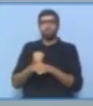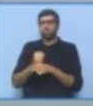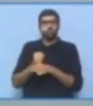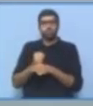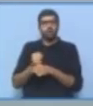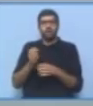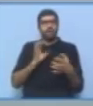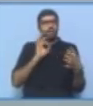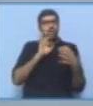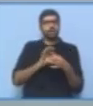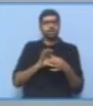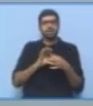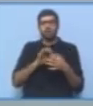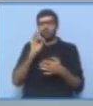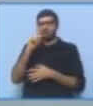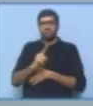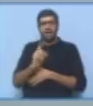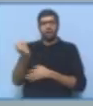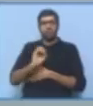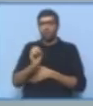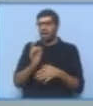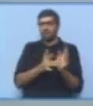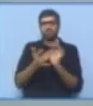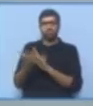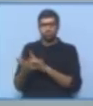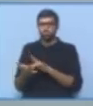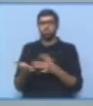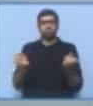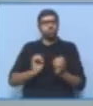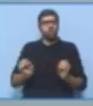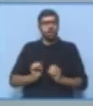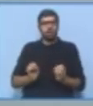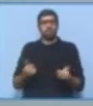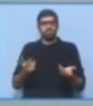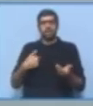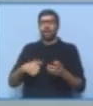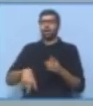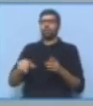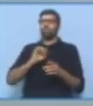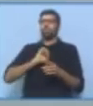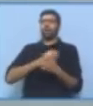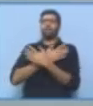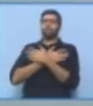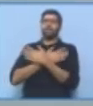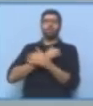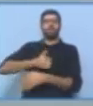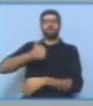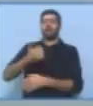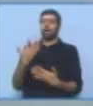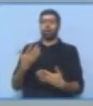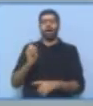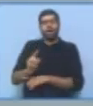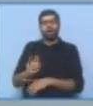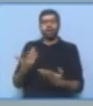havia ali nenhuma ligação à fé, a Jesus, que é o meu grande amigo hoje em dia, não é?